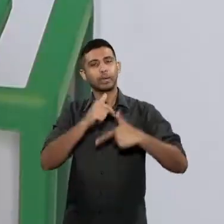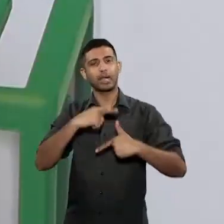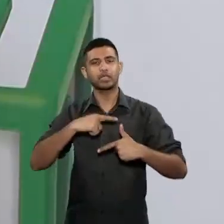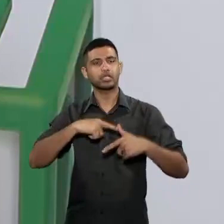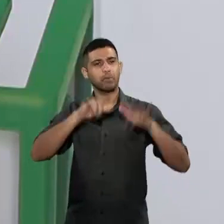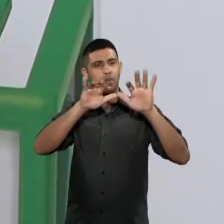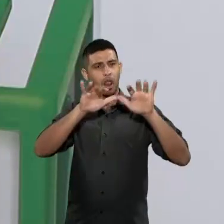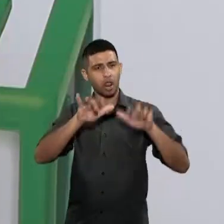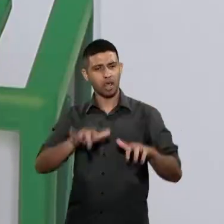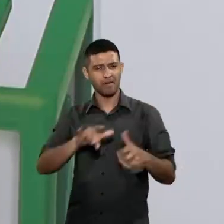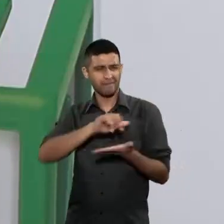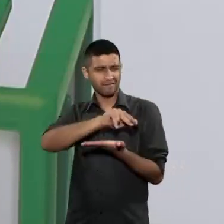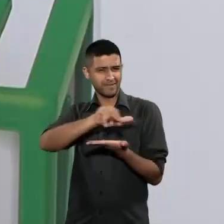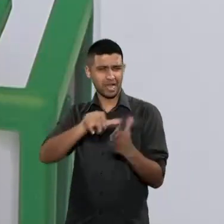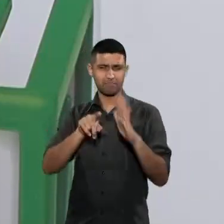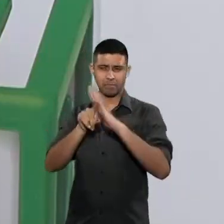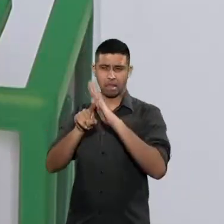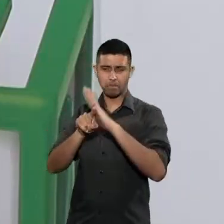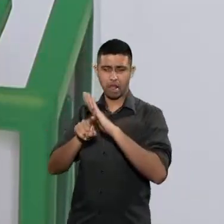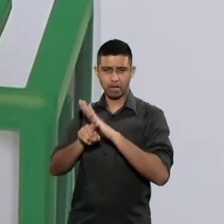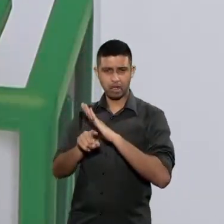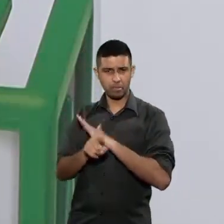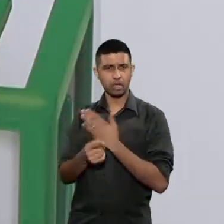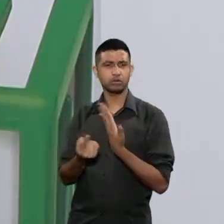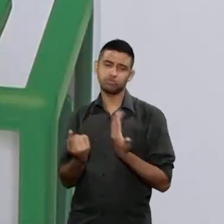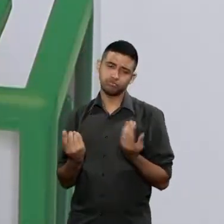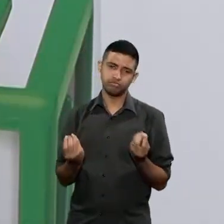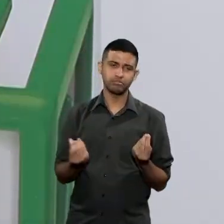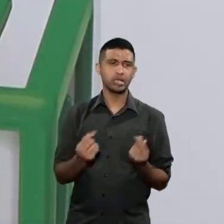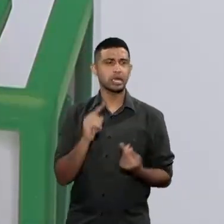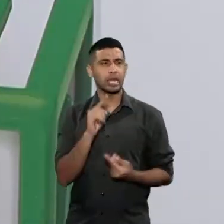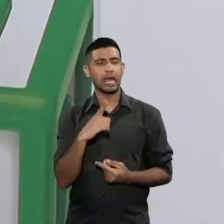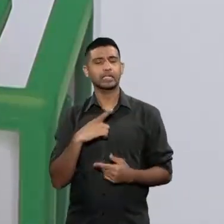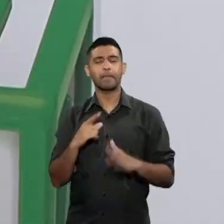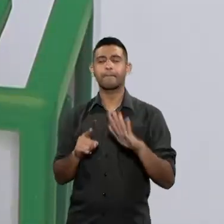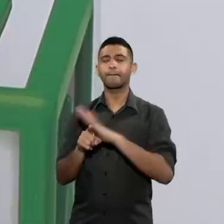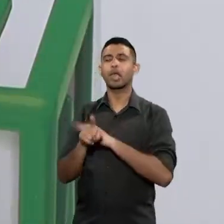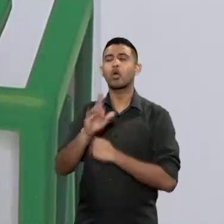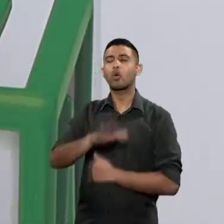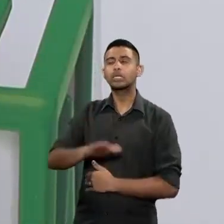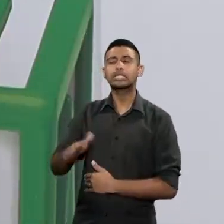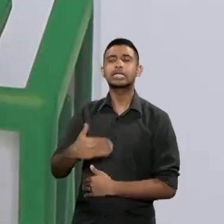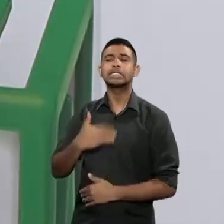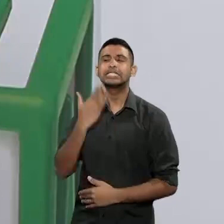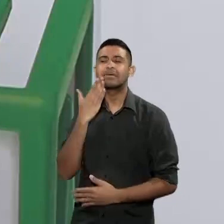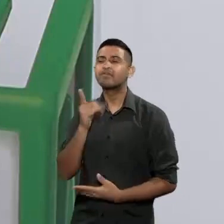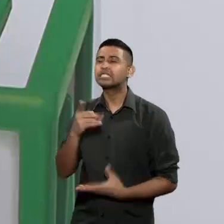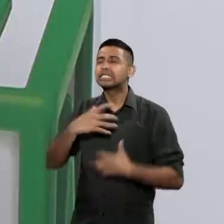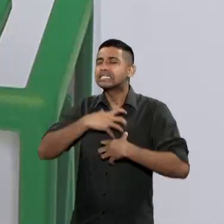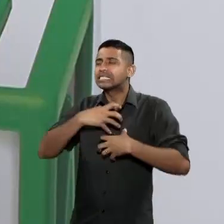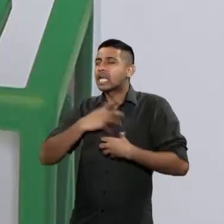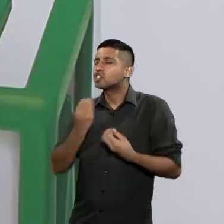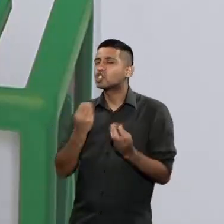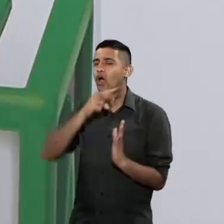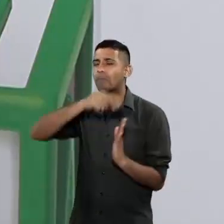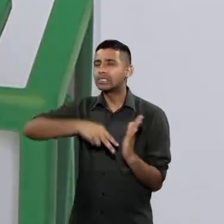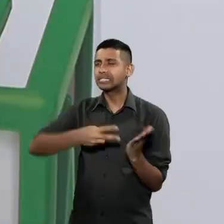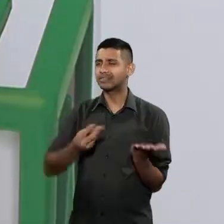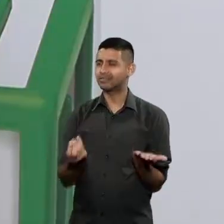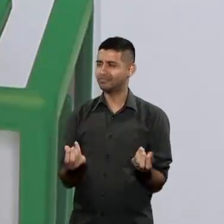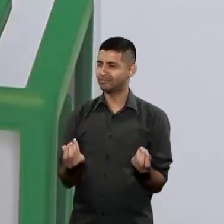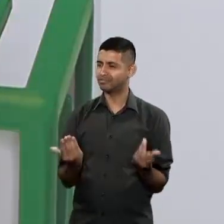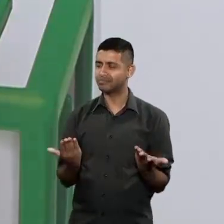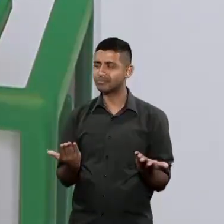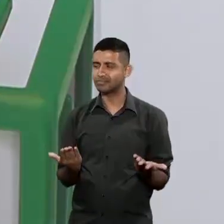com um protocolo, um questionário de protocolo, e ali a gente vai trabalhando, perguntando à criança sobre o desconforto de leitura, como é que